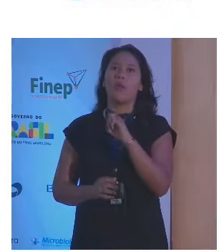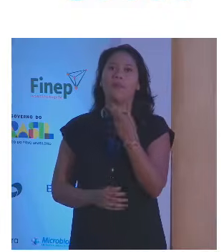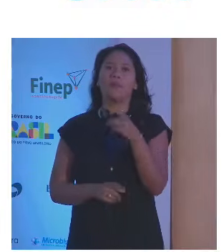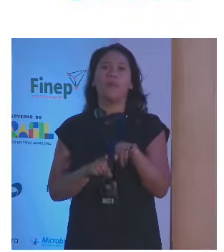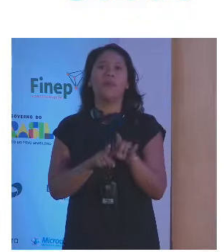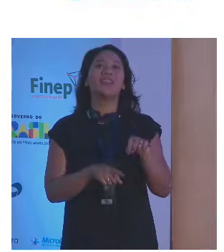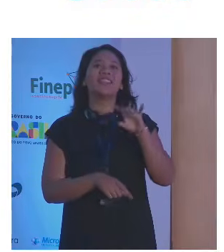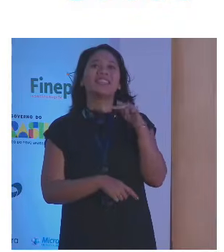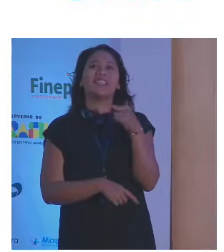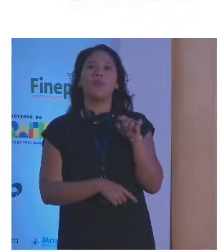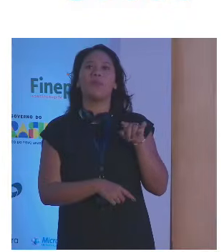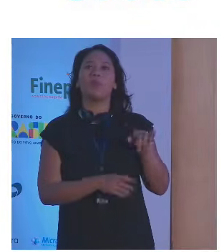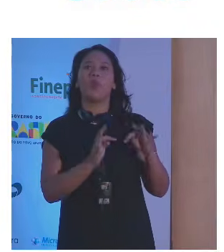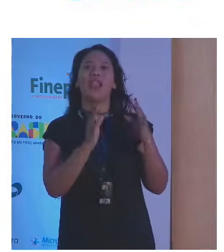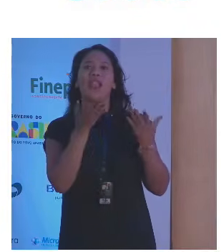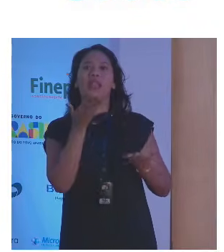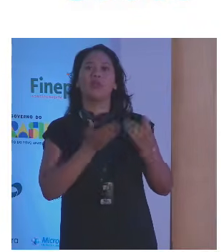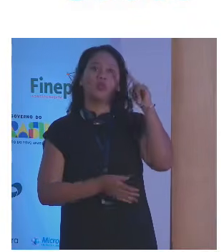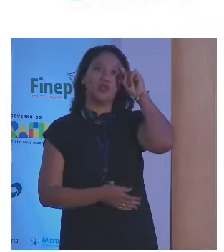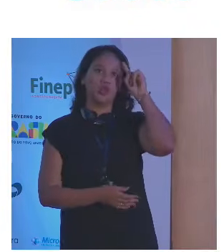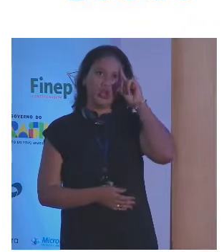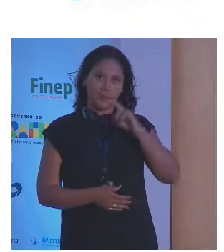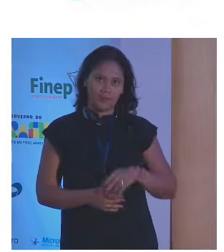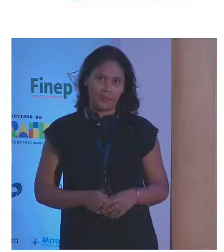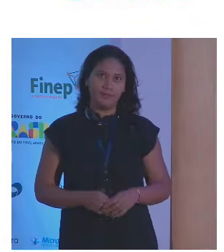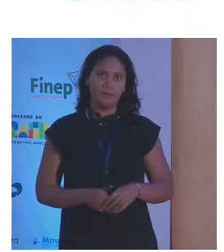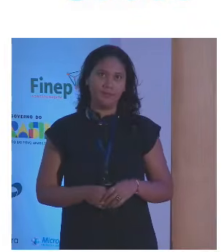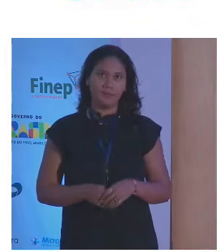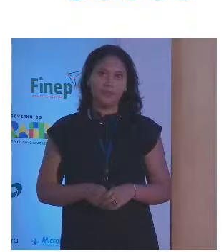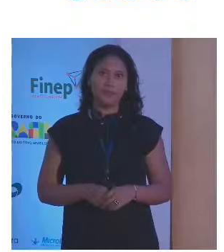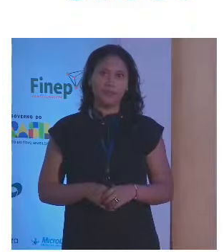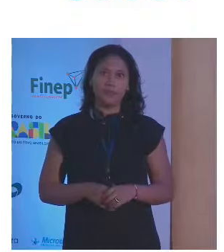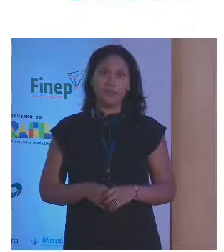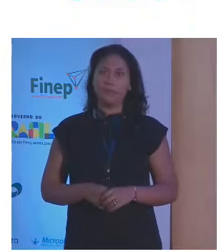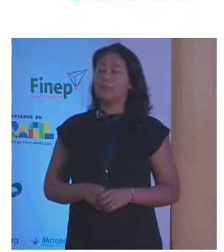7.000 toneladas de carbono por dia, né.